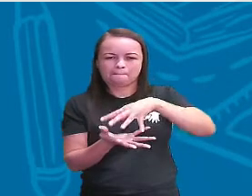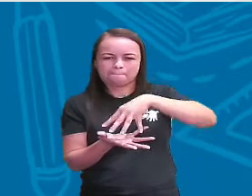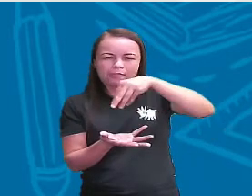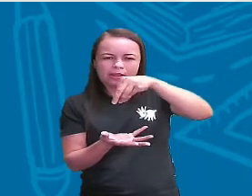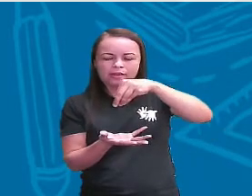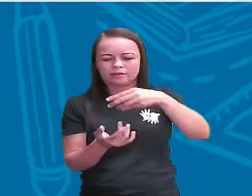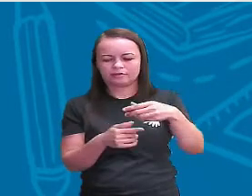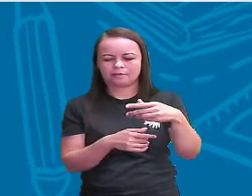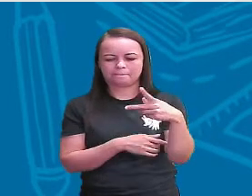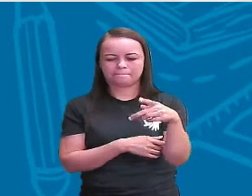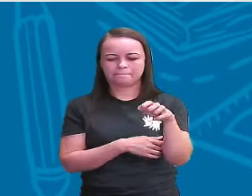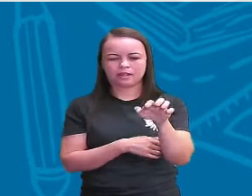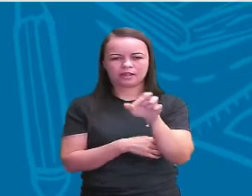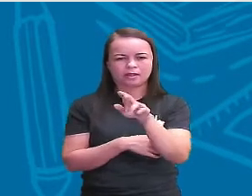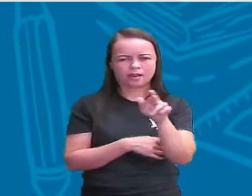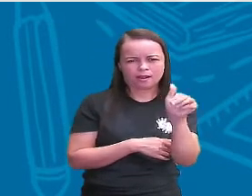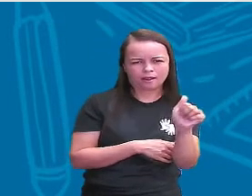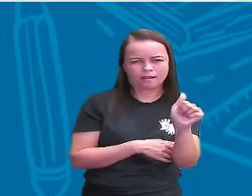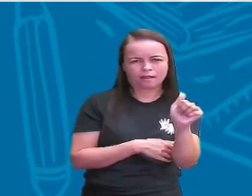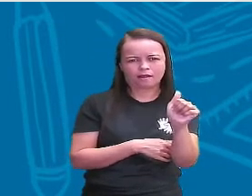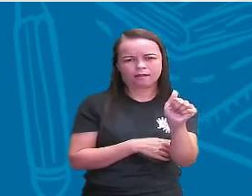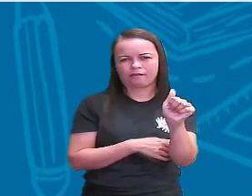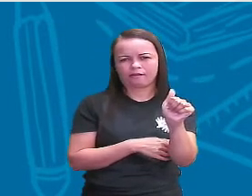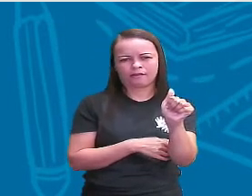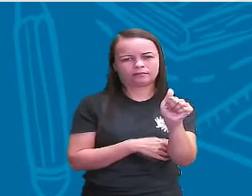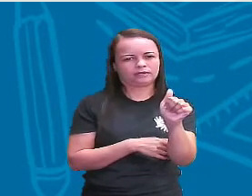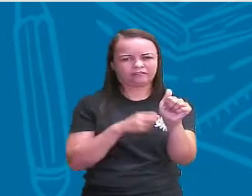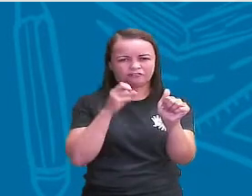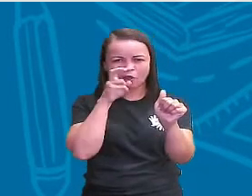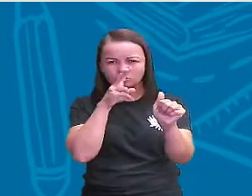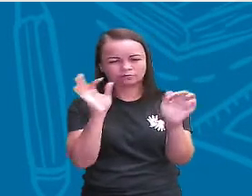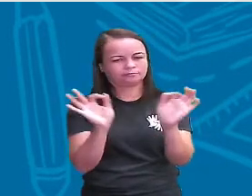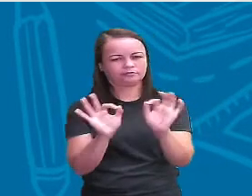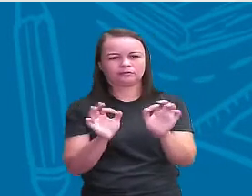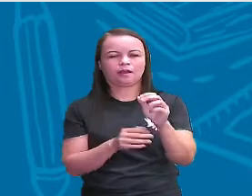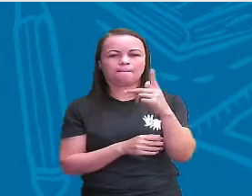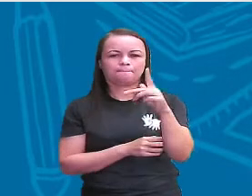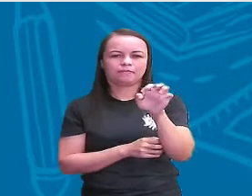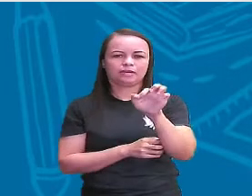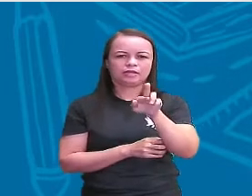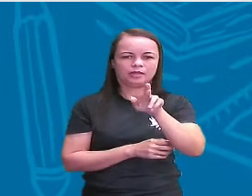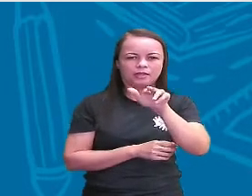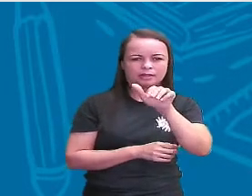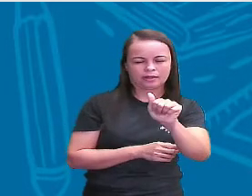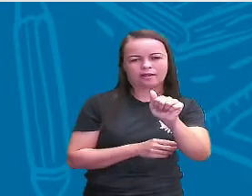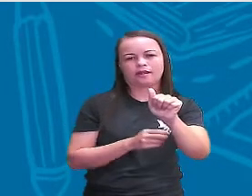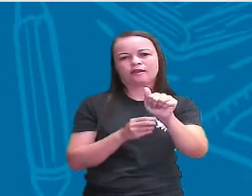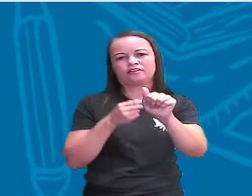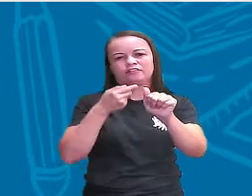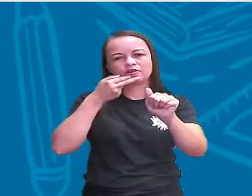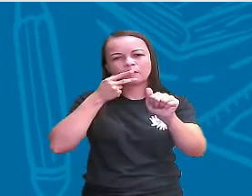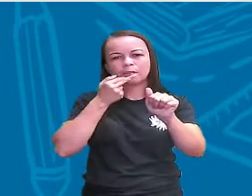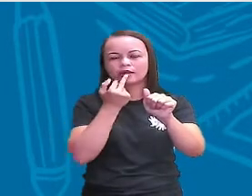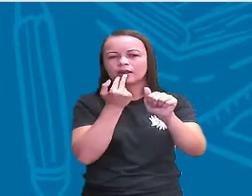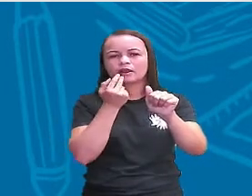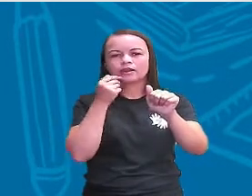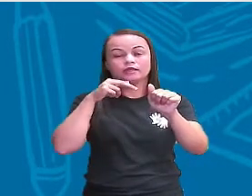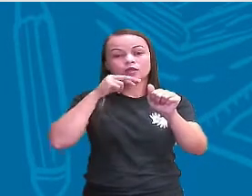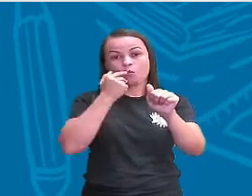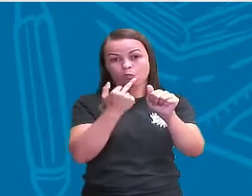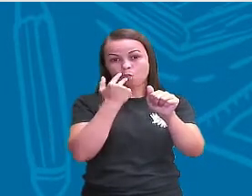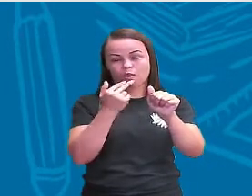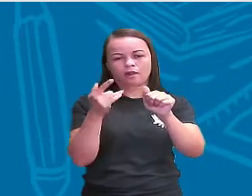ficaria perra. E não é perra, é perra. Então, esse som que a gente vibra a nossa língua é um som